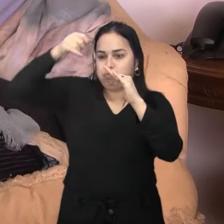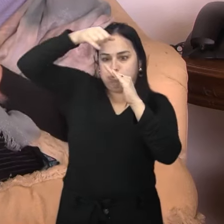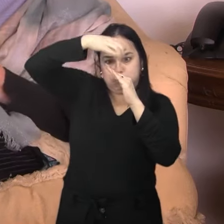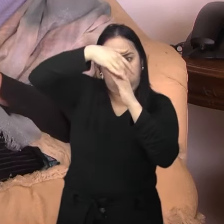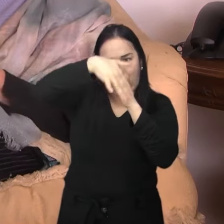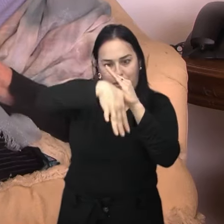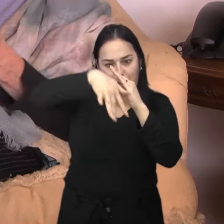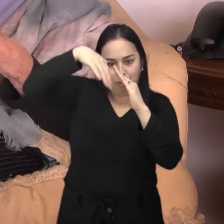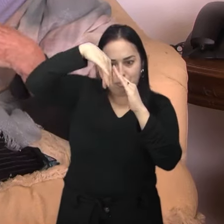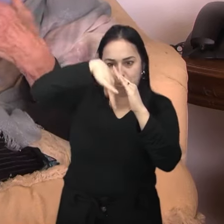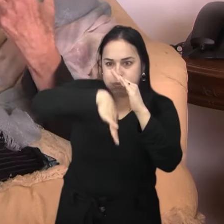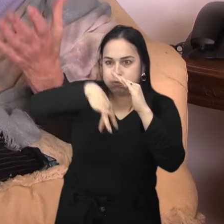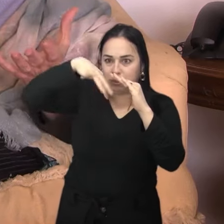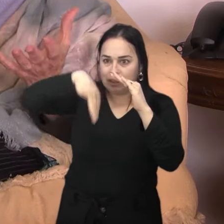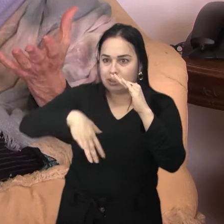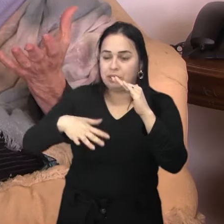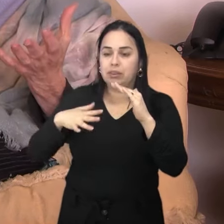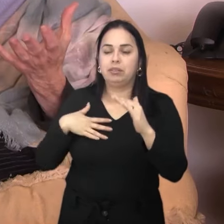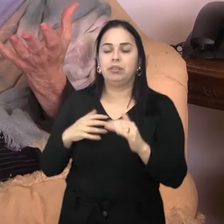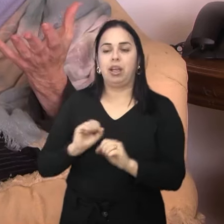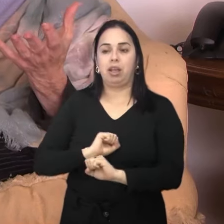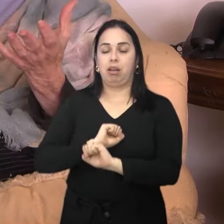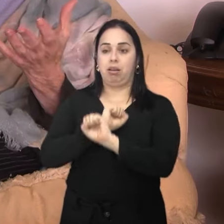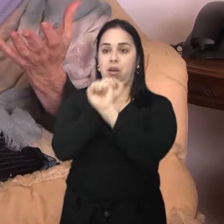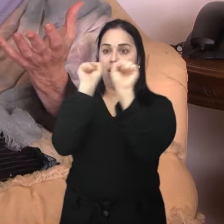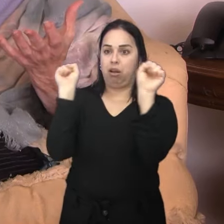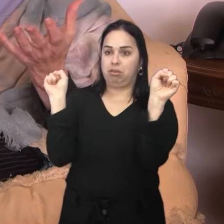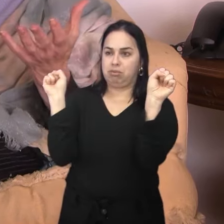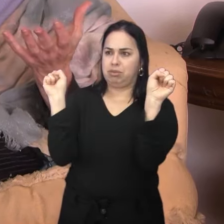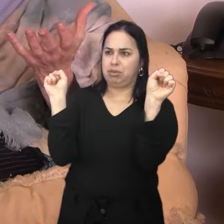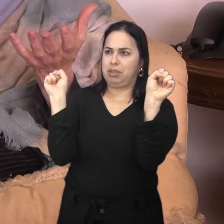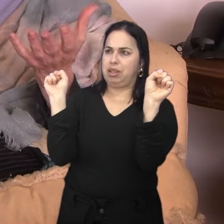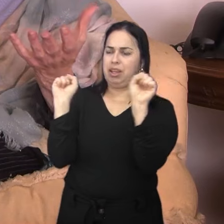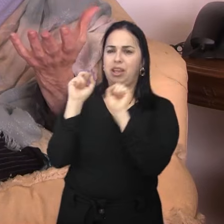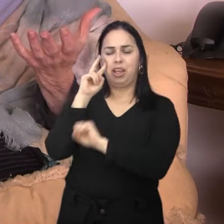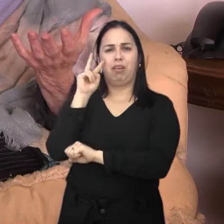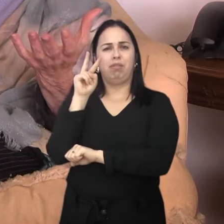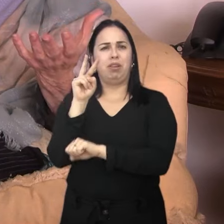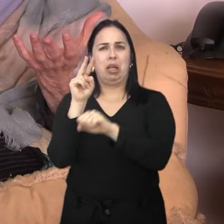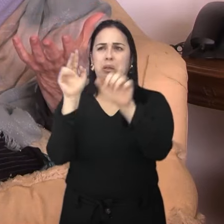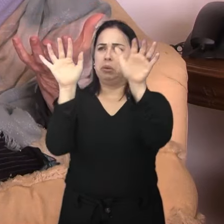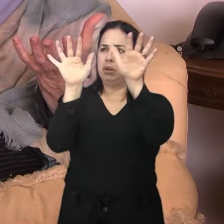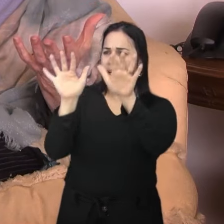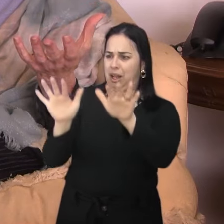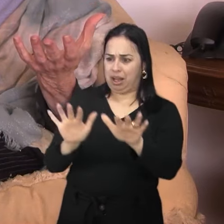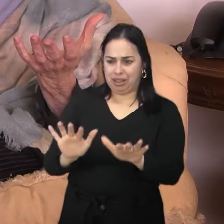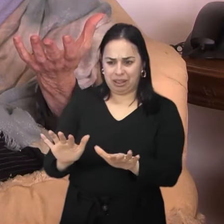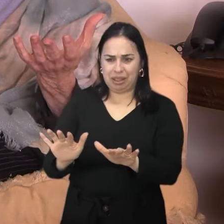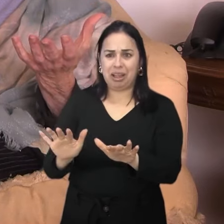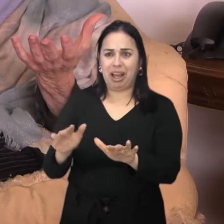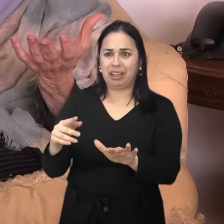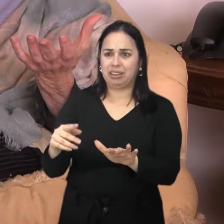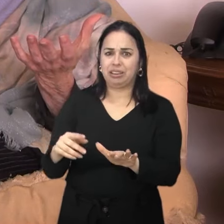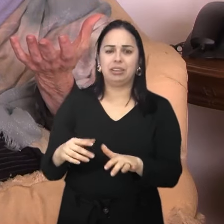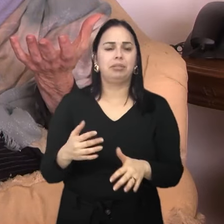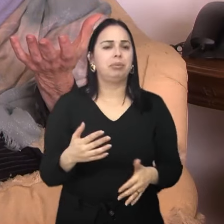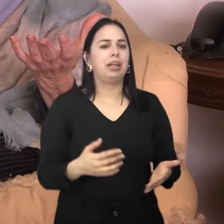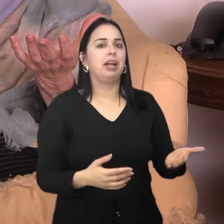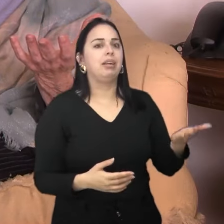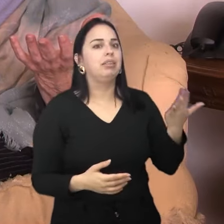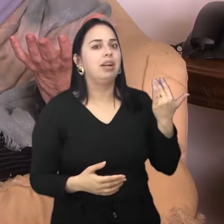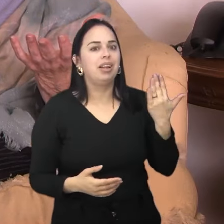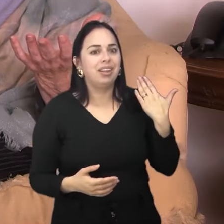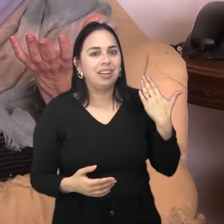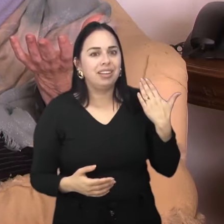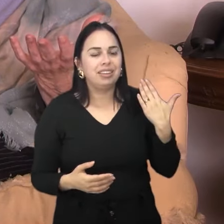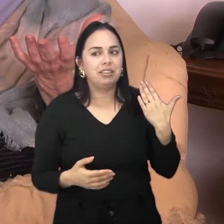no dia seguinte que eu levantei para ir para a escola, a tal da neblina de São José. Ah, então antes dela